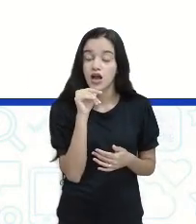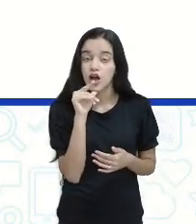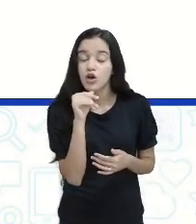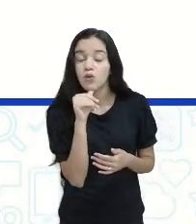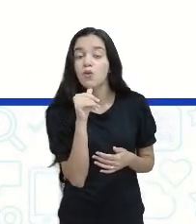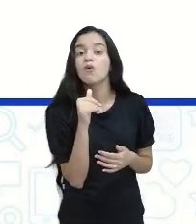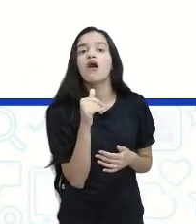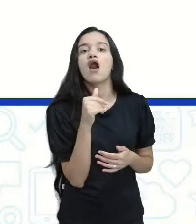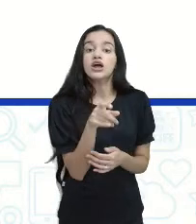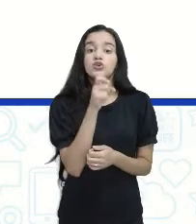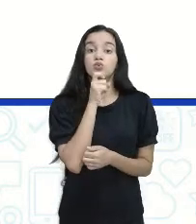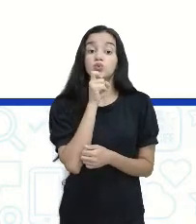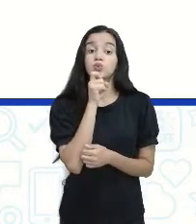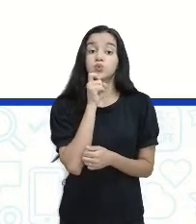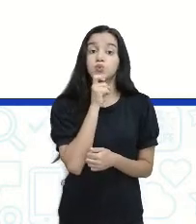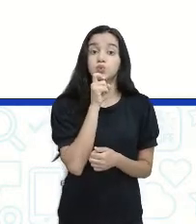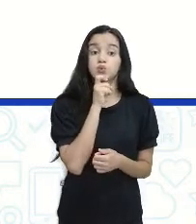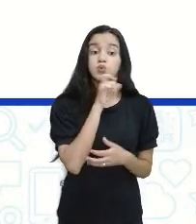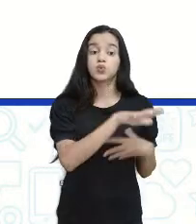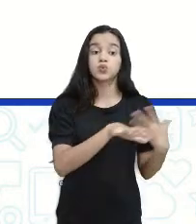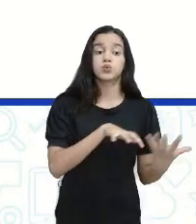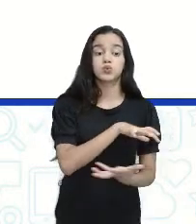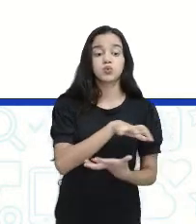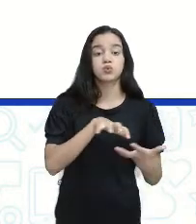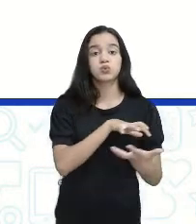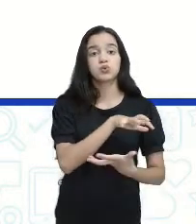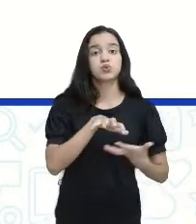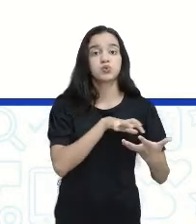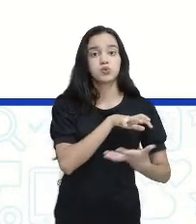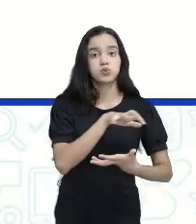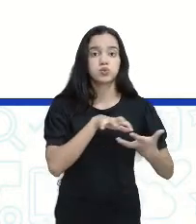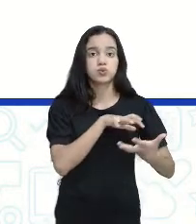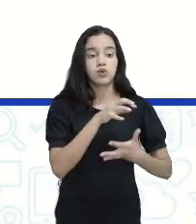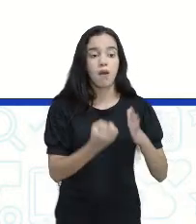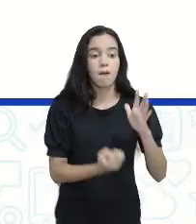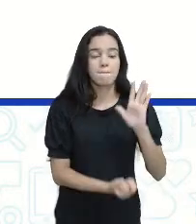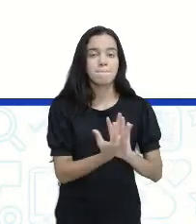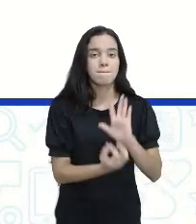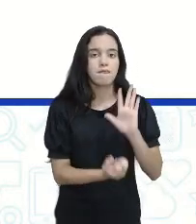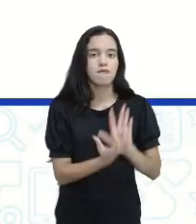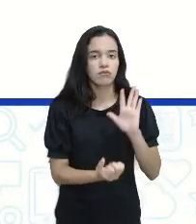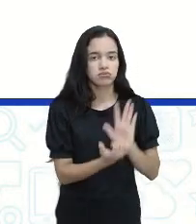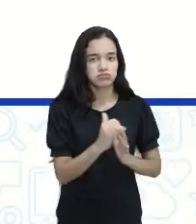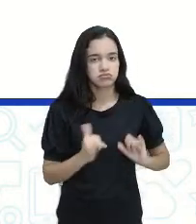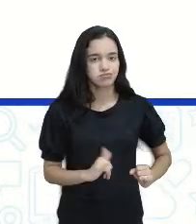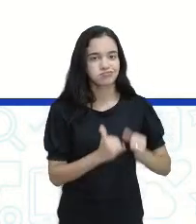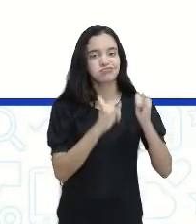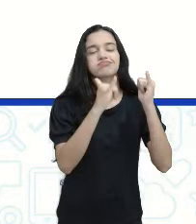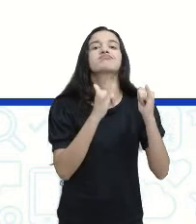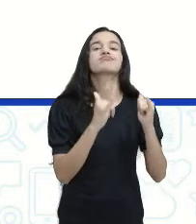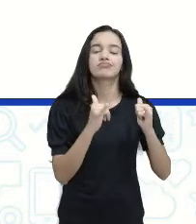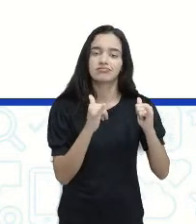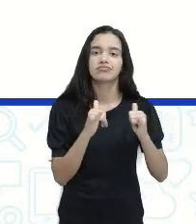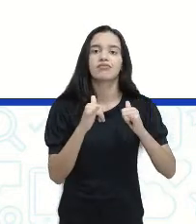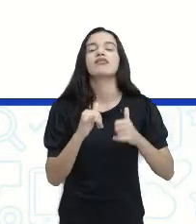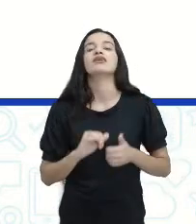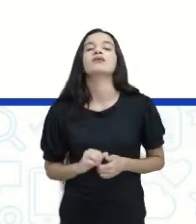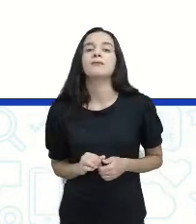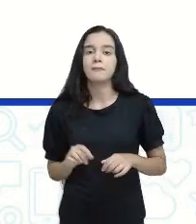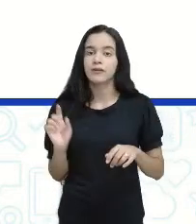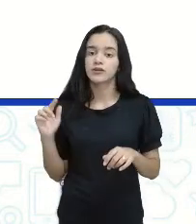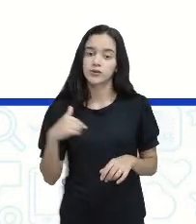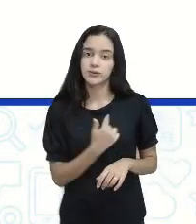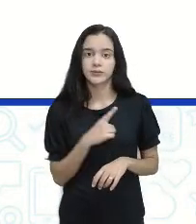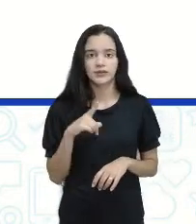esses reatores, né? Que são utilizados para produção de energia, tá certo? Então, energia nuclear. A